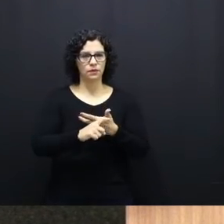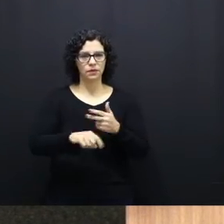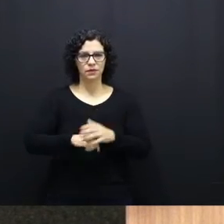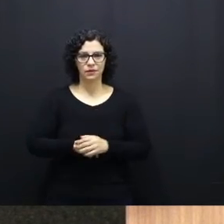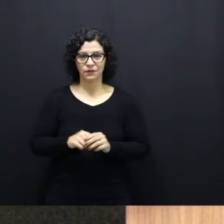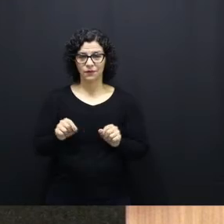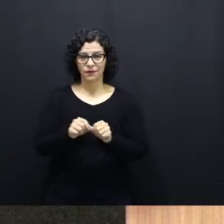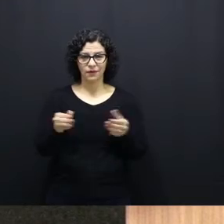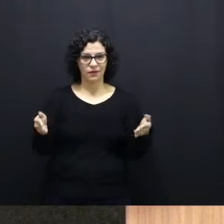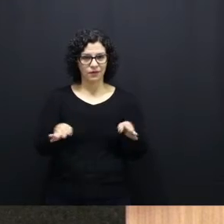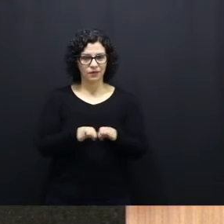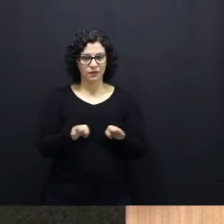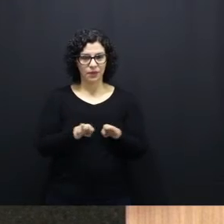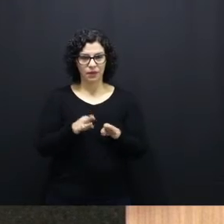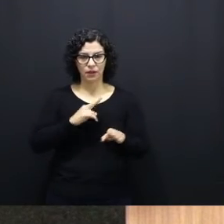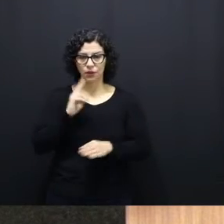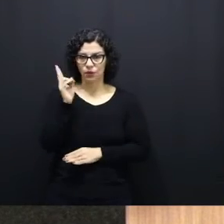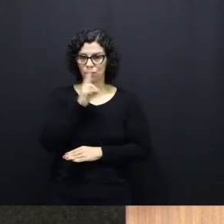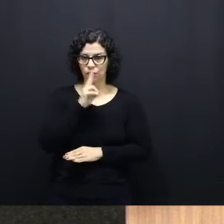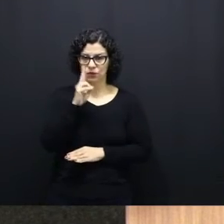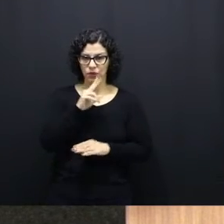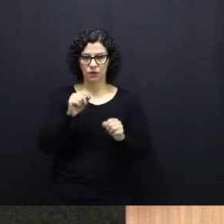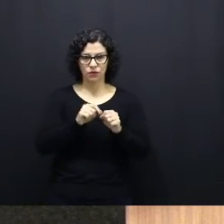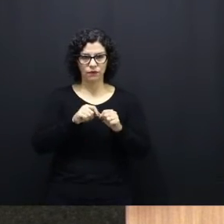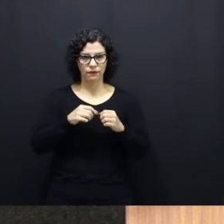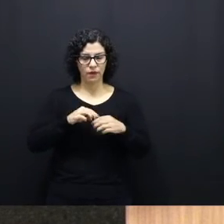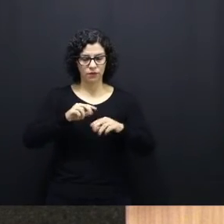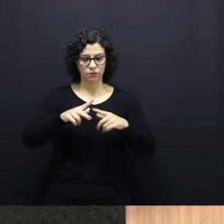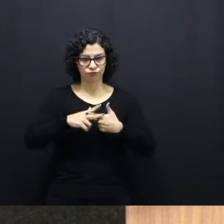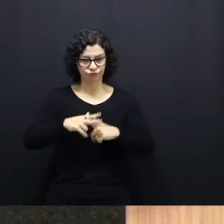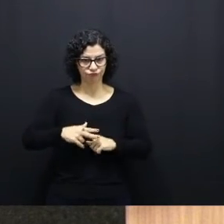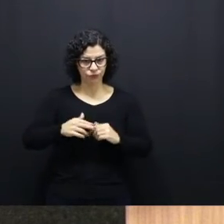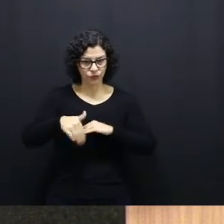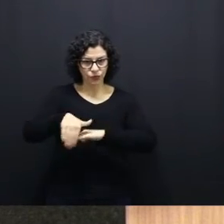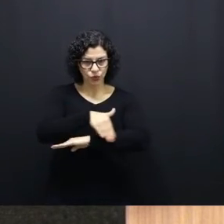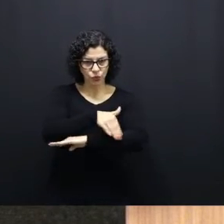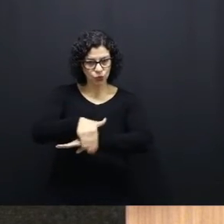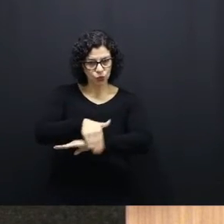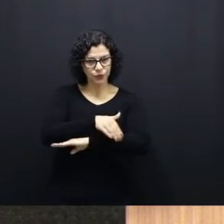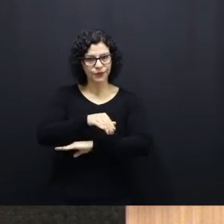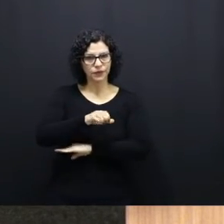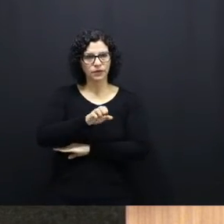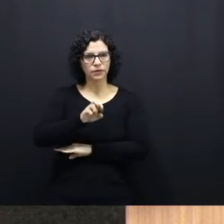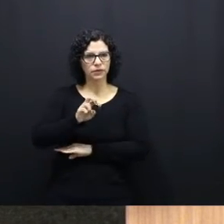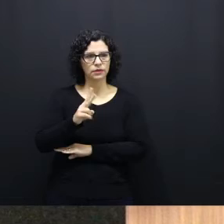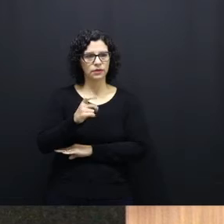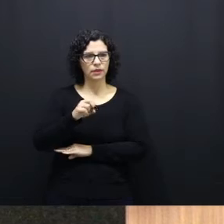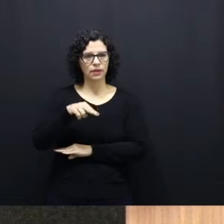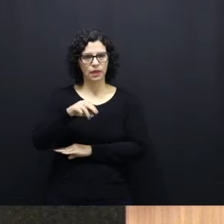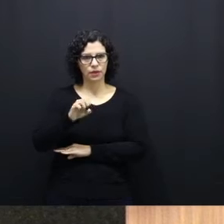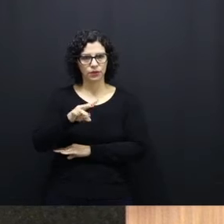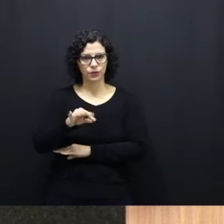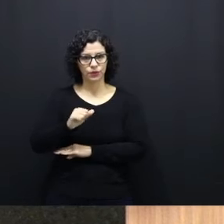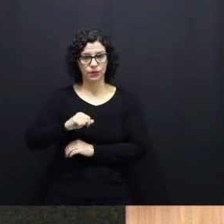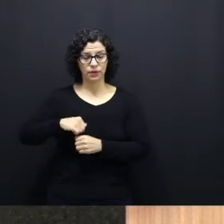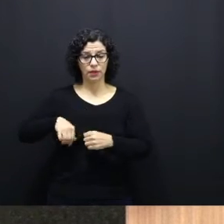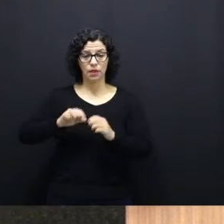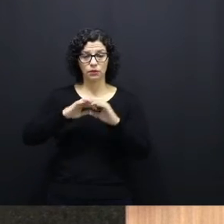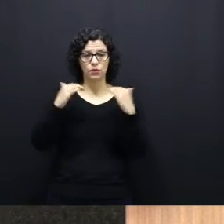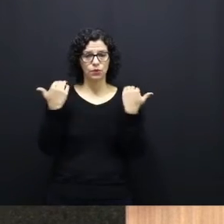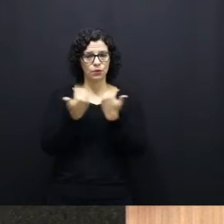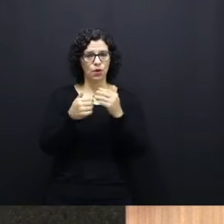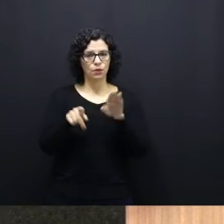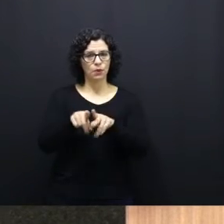que determina que seja feito com urgência patrolamento e ensaibramento em todas são da Rua Ernesto juliatto até o Centro Esportivo